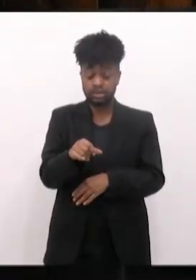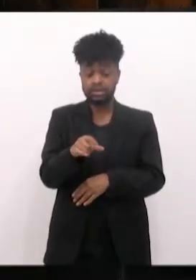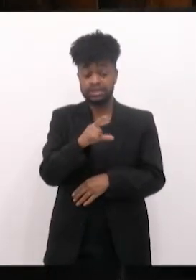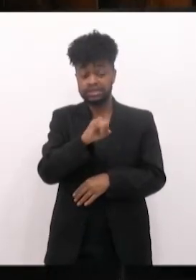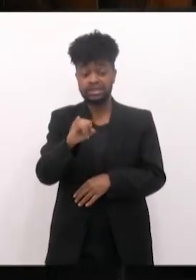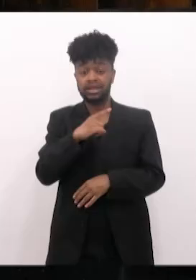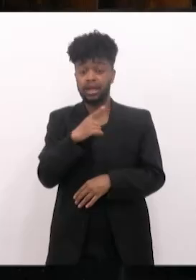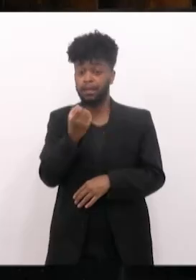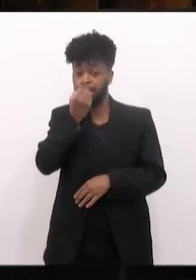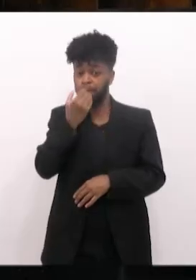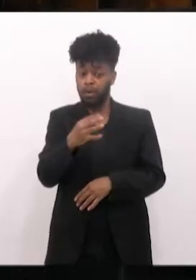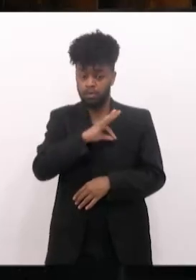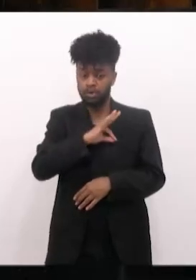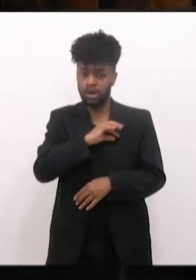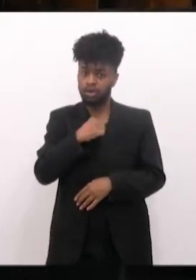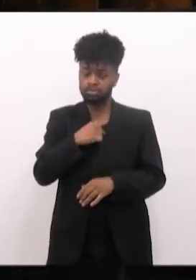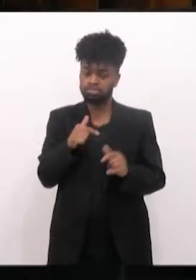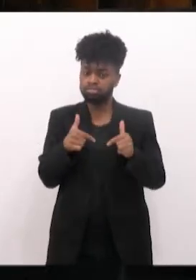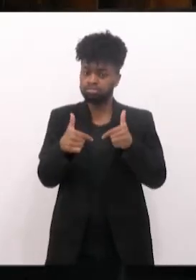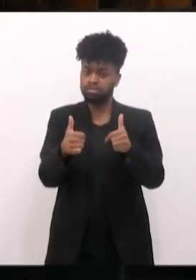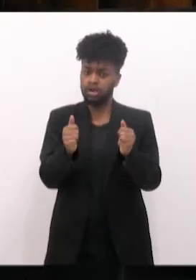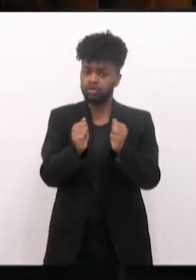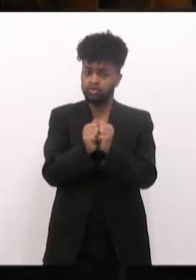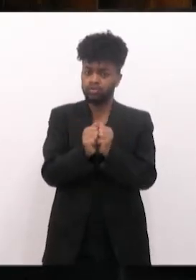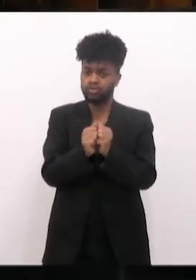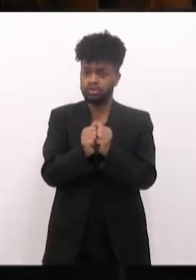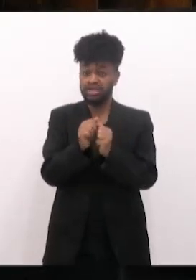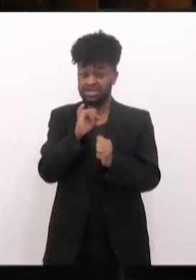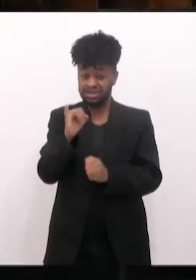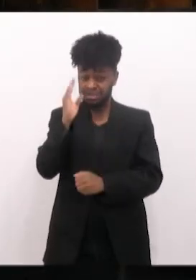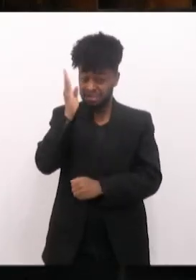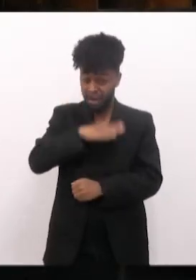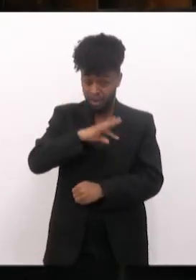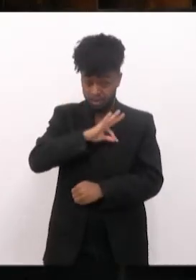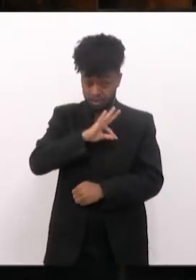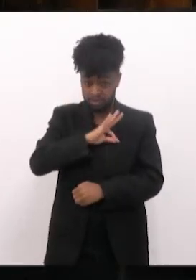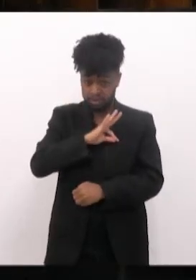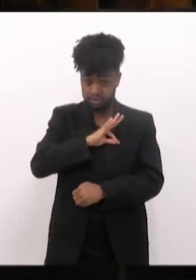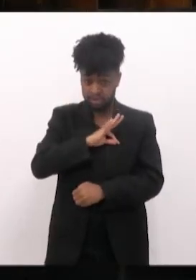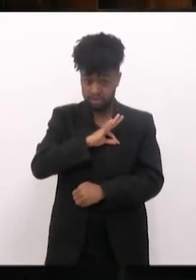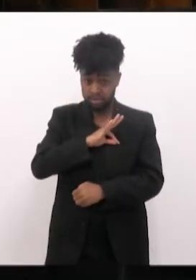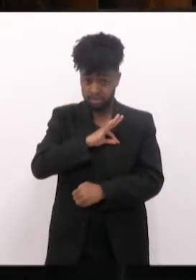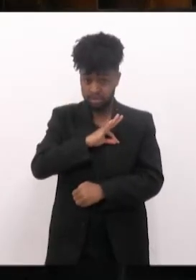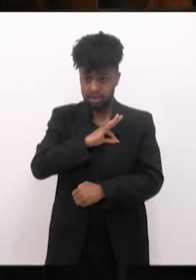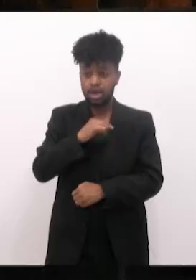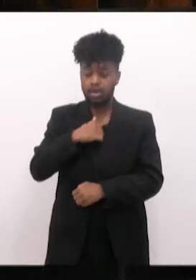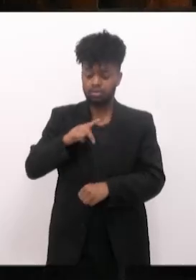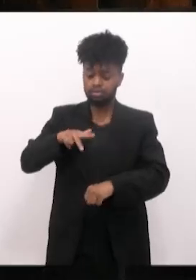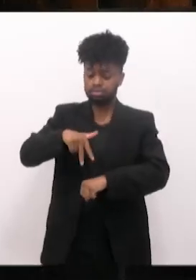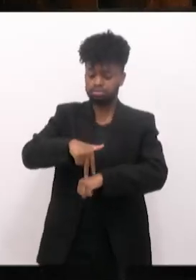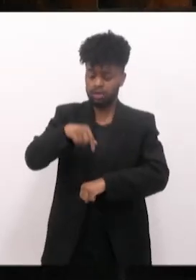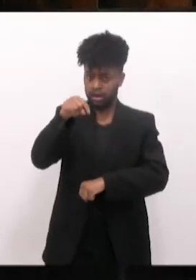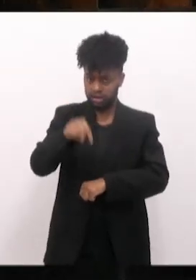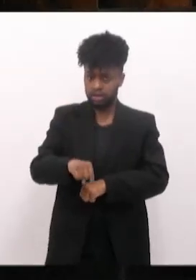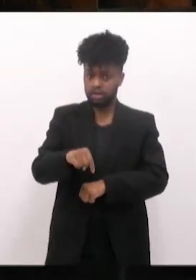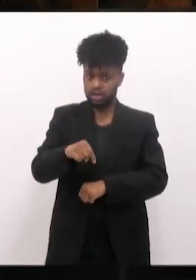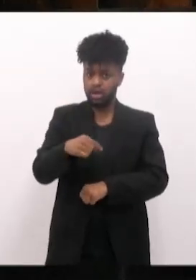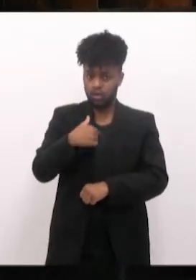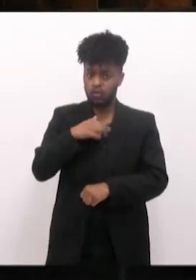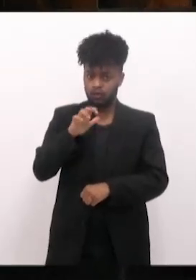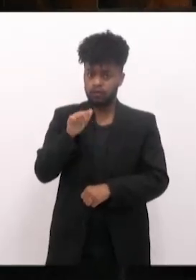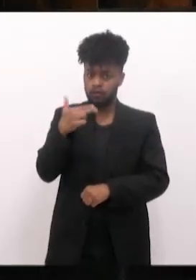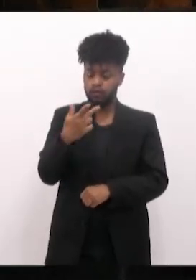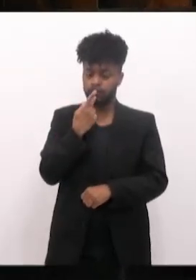policiais, contem comigo. Aos maus policiais, subirei à tribuna e vou